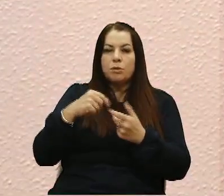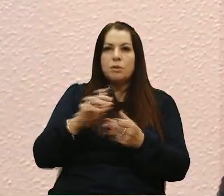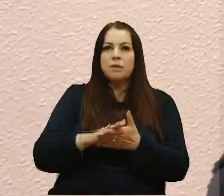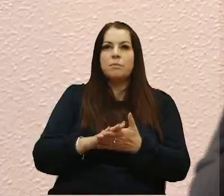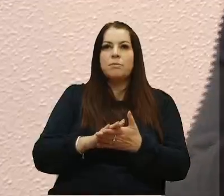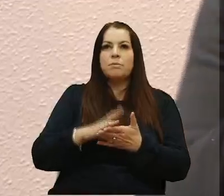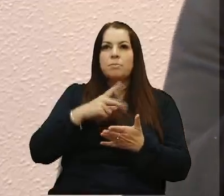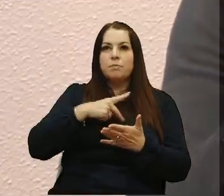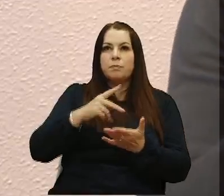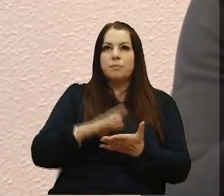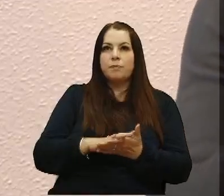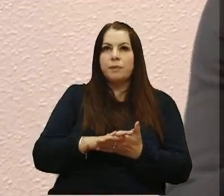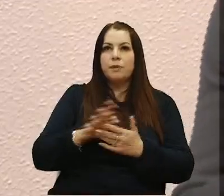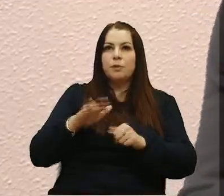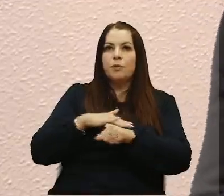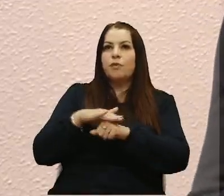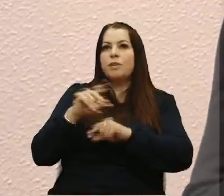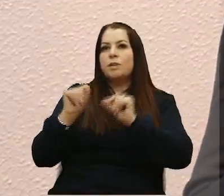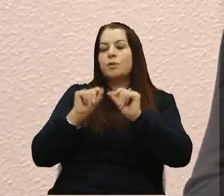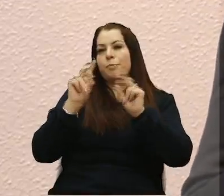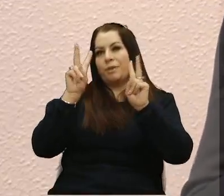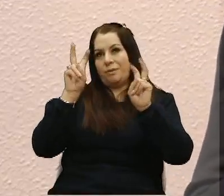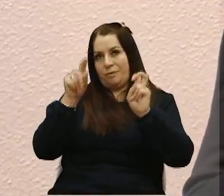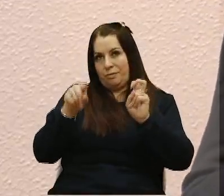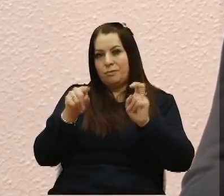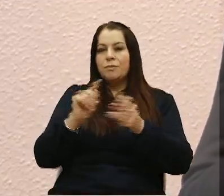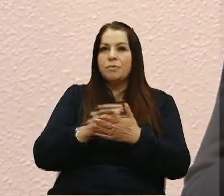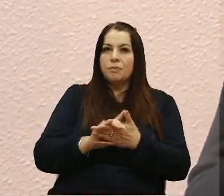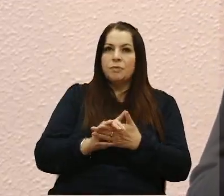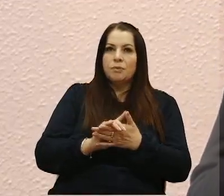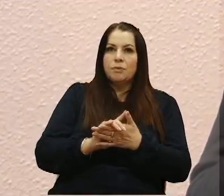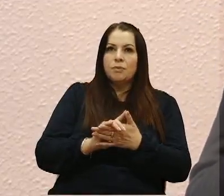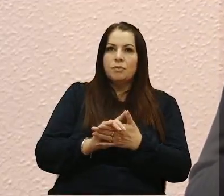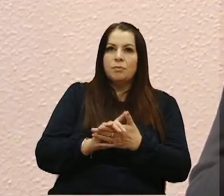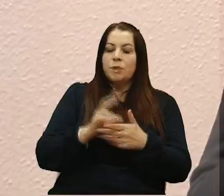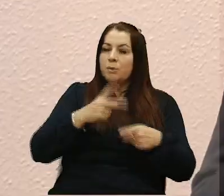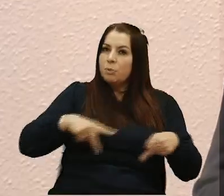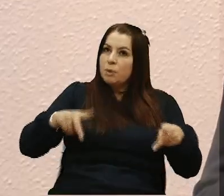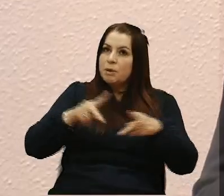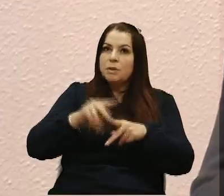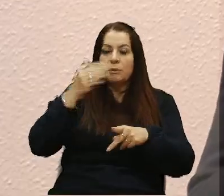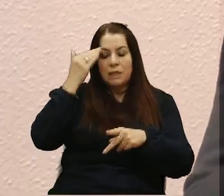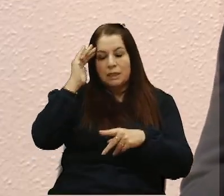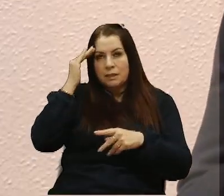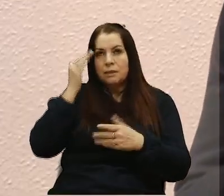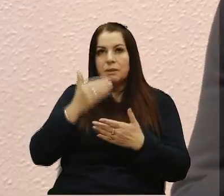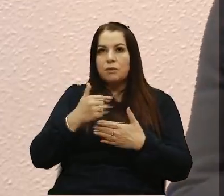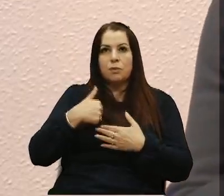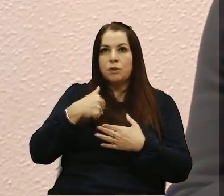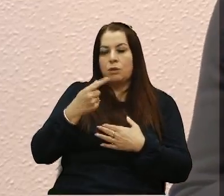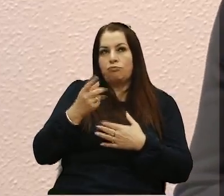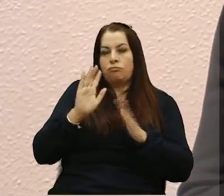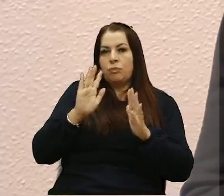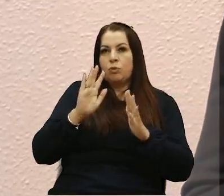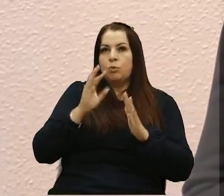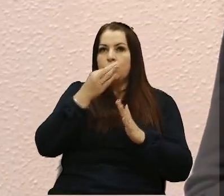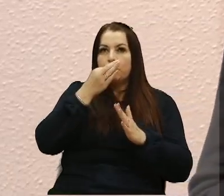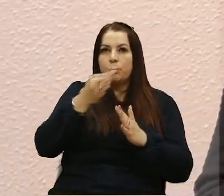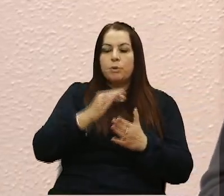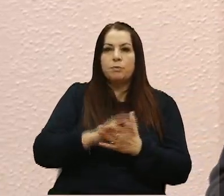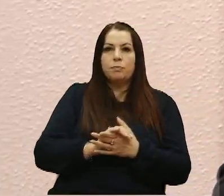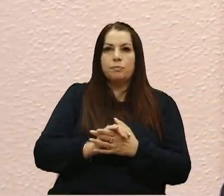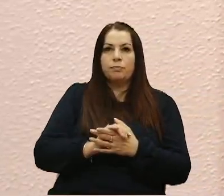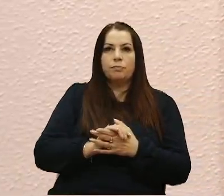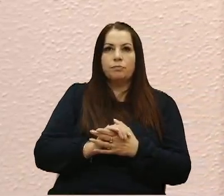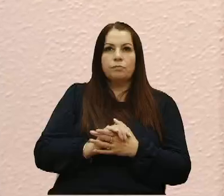senhor presidente, conversar sobre isso justamente para que a população entenda, né? Eu não sou da opinião